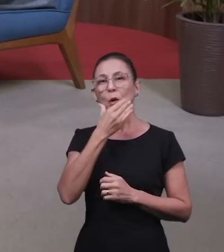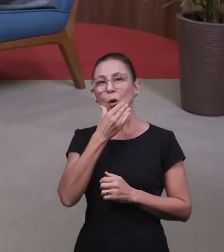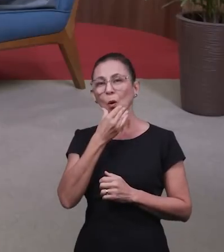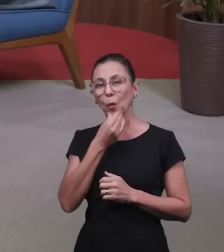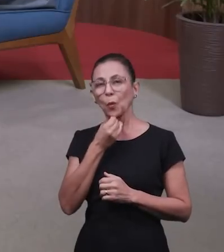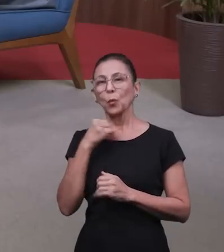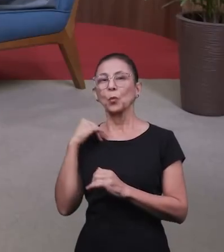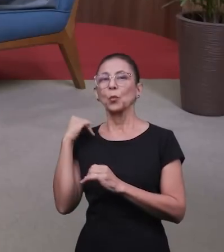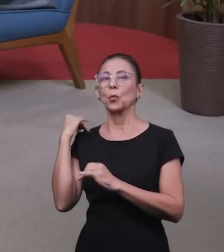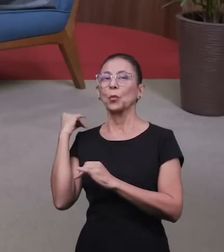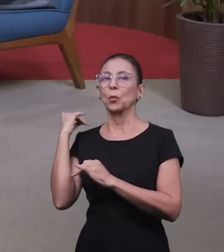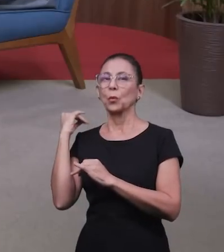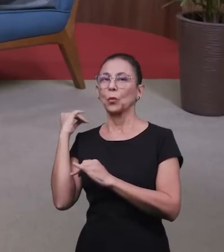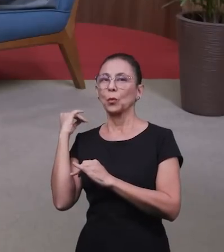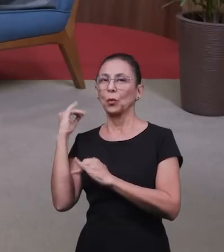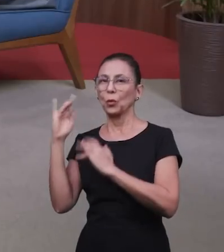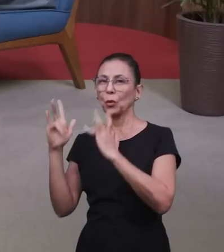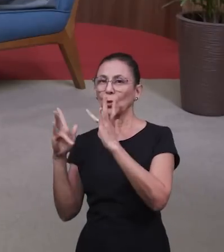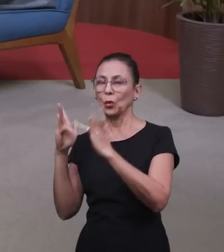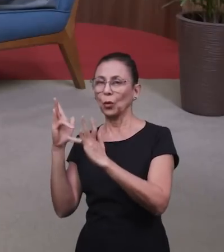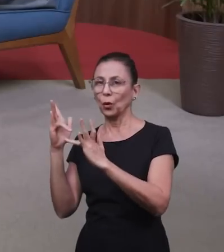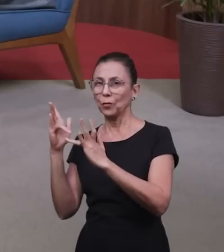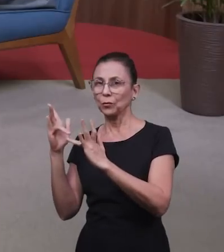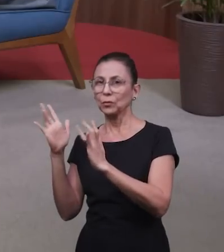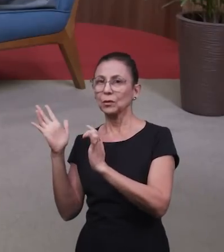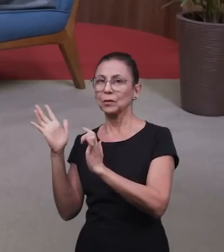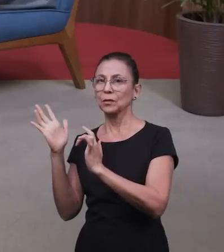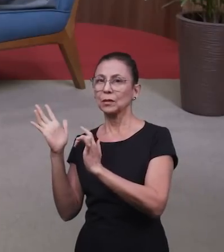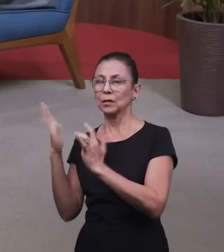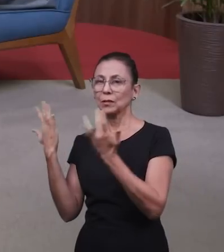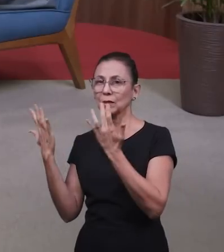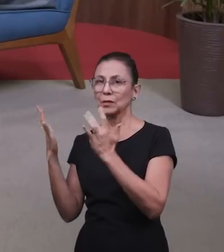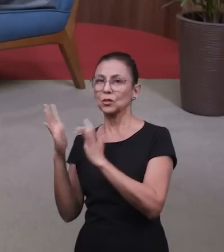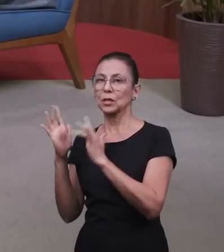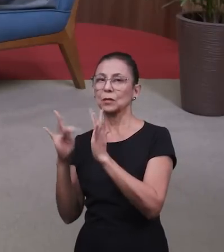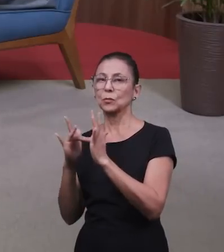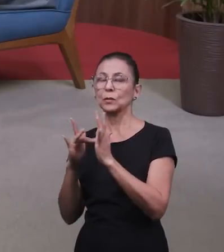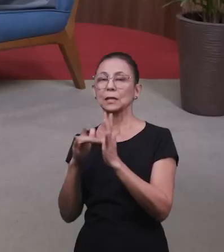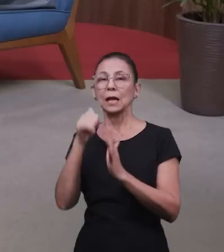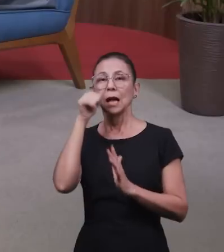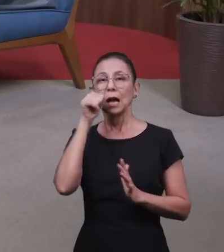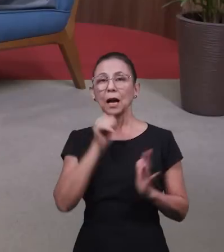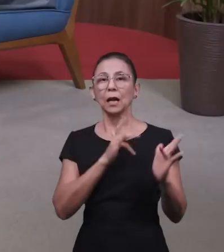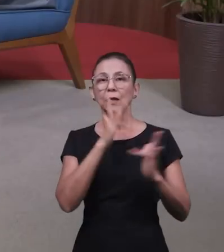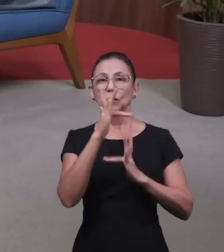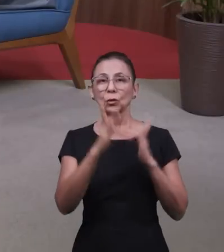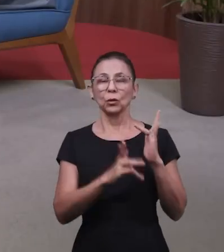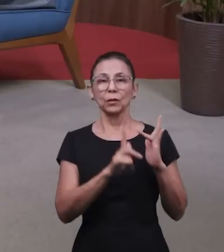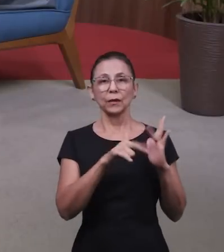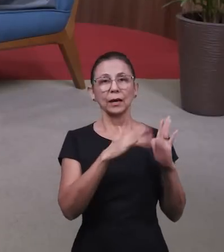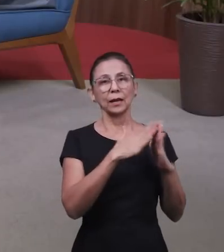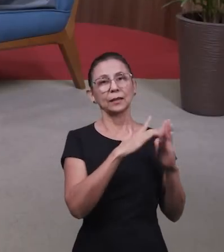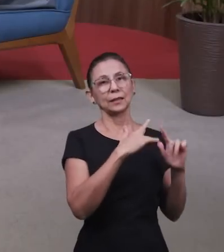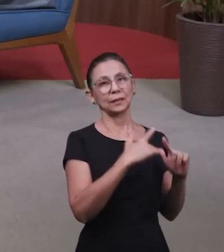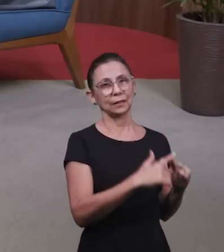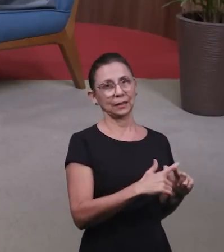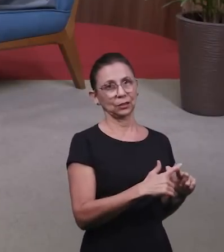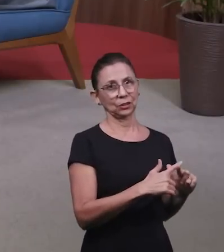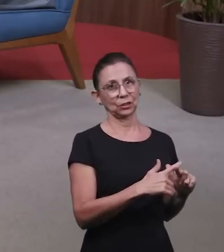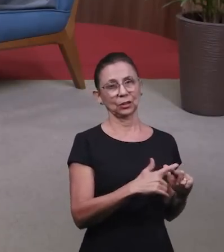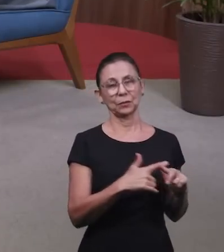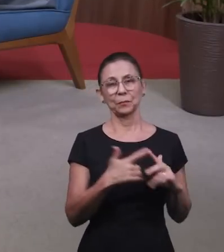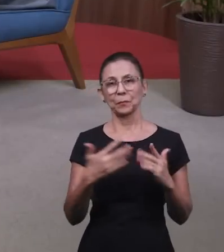a igreja, a noiva. E eu vou trazer aqui o verso 3, nessa revisão,